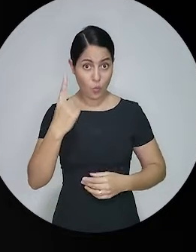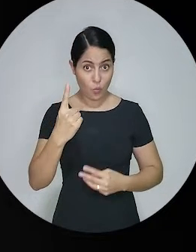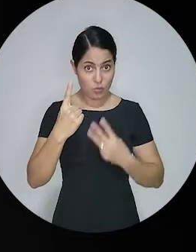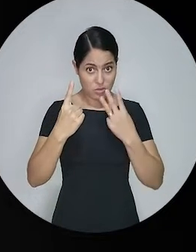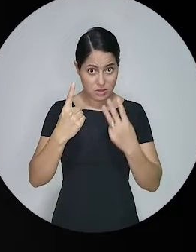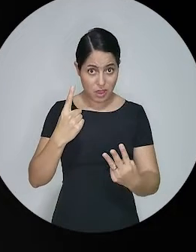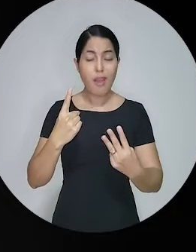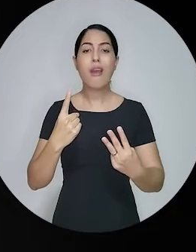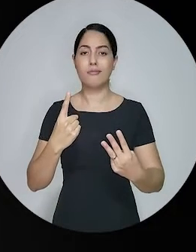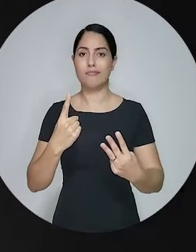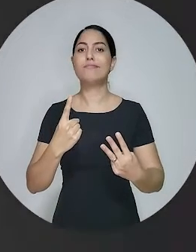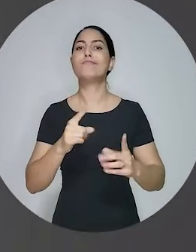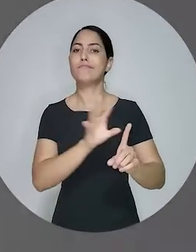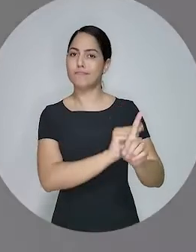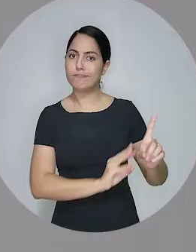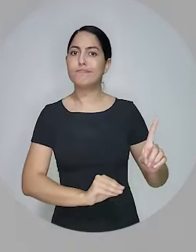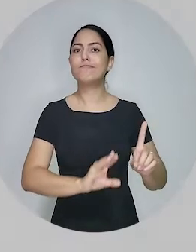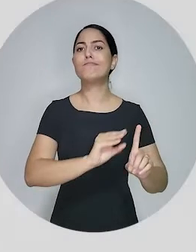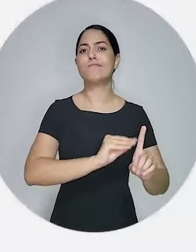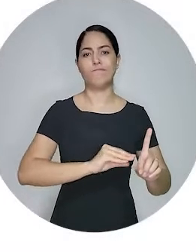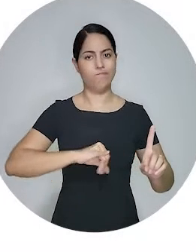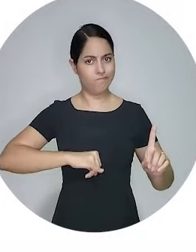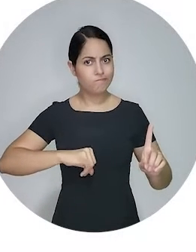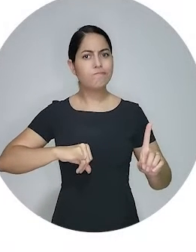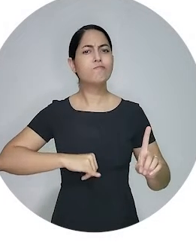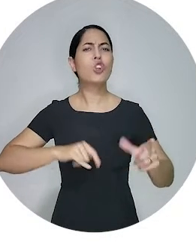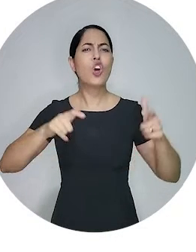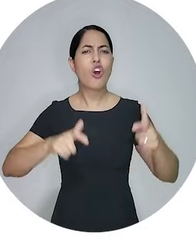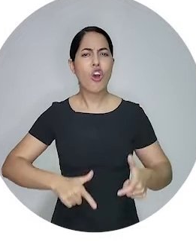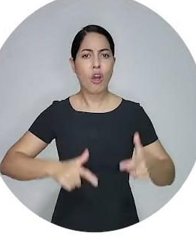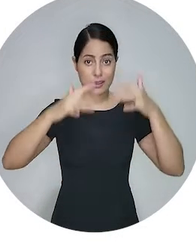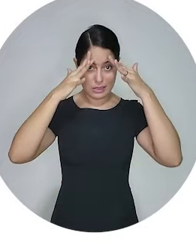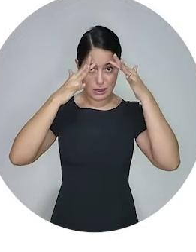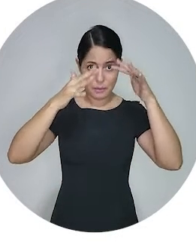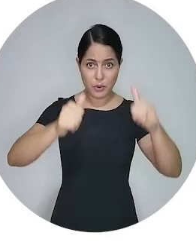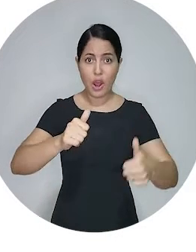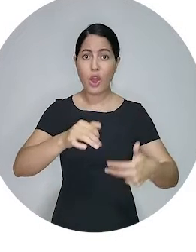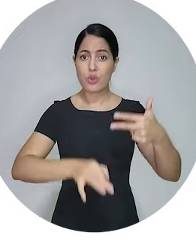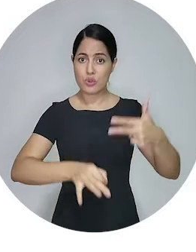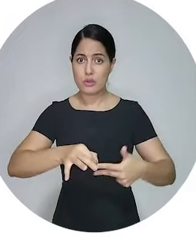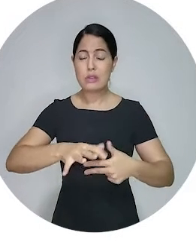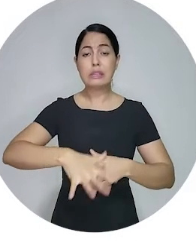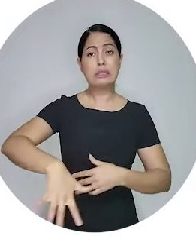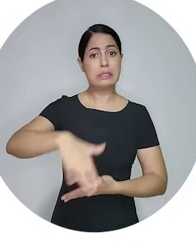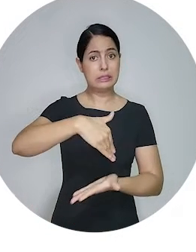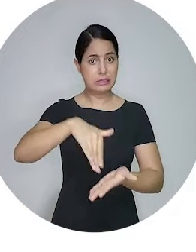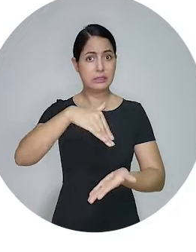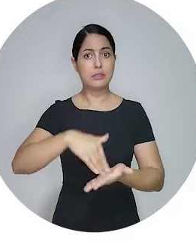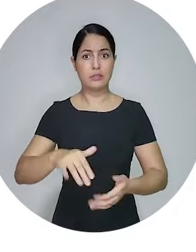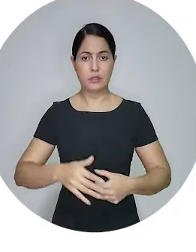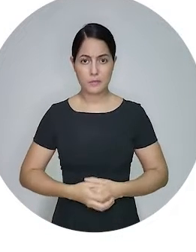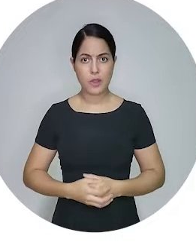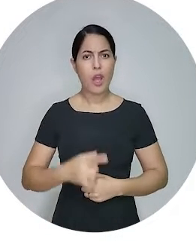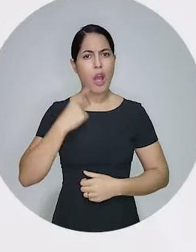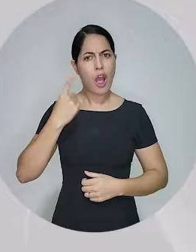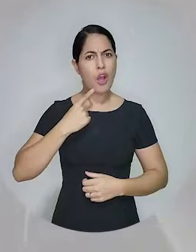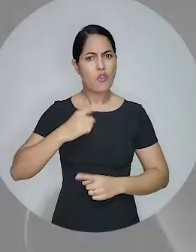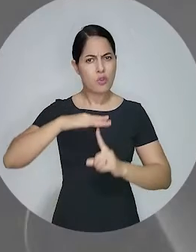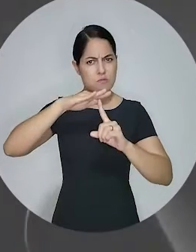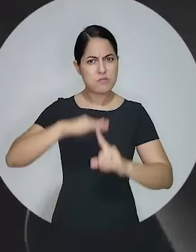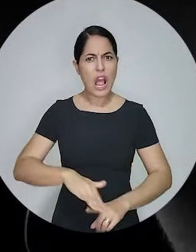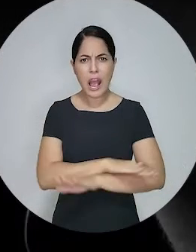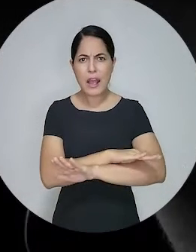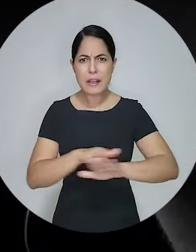fóruns, tribunais e escritórios. A luta por uma advocacia sem assédio não é de uma, é de todas e de